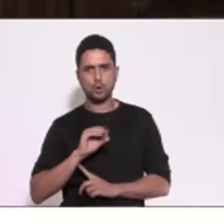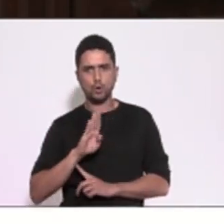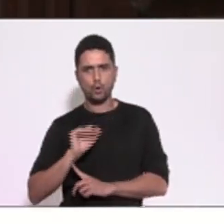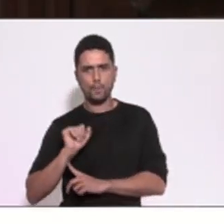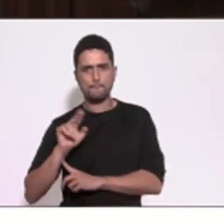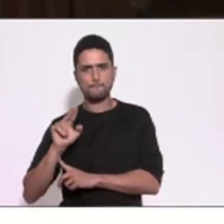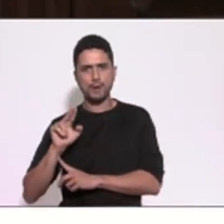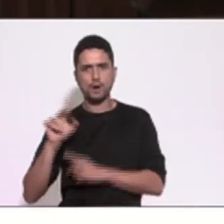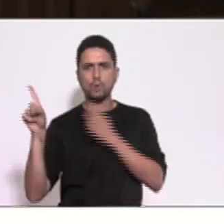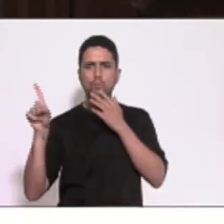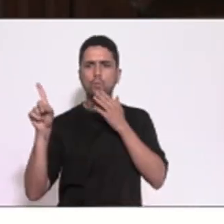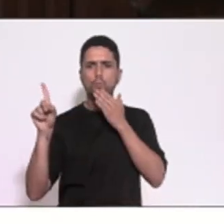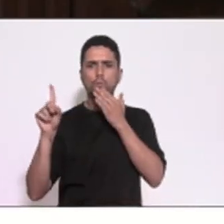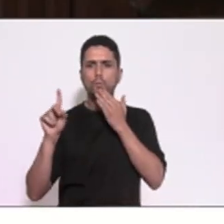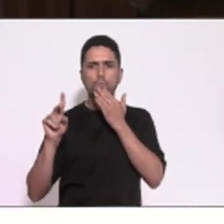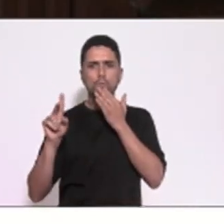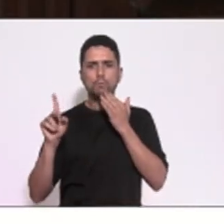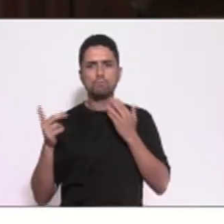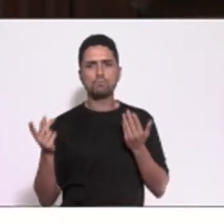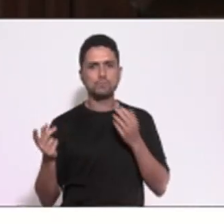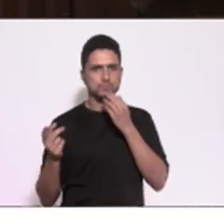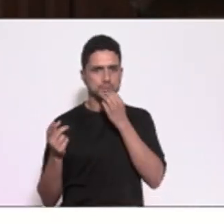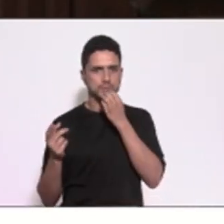A Cobal do Humaitá é hoje